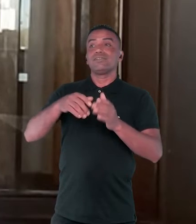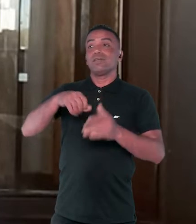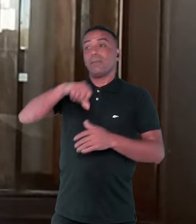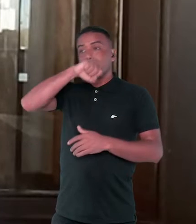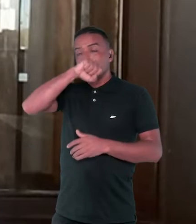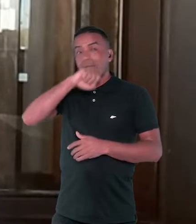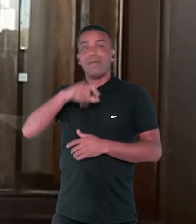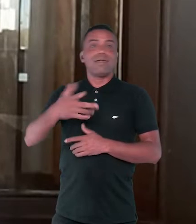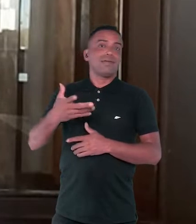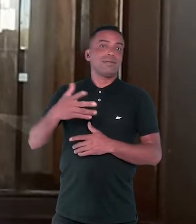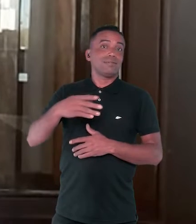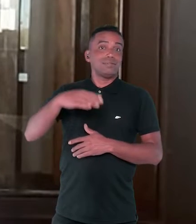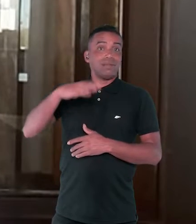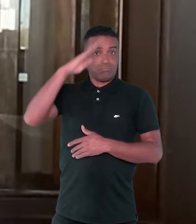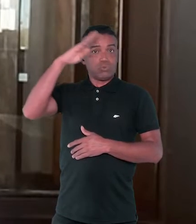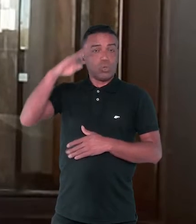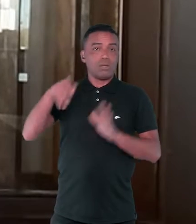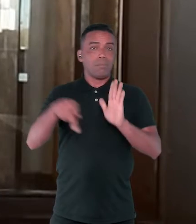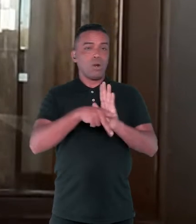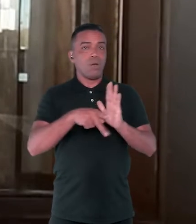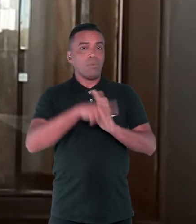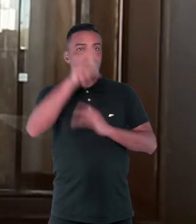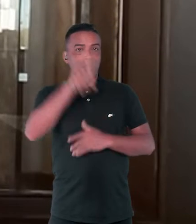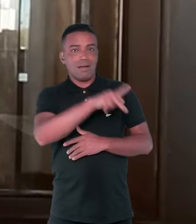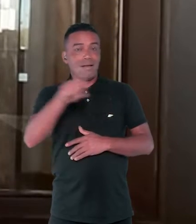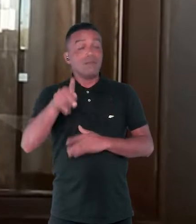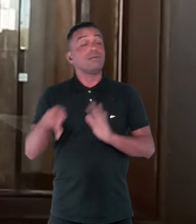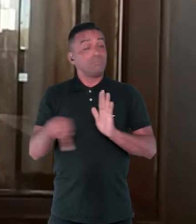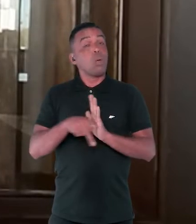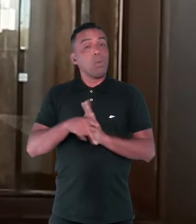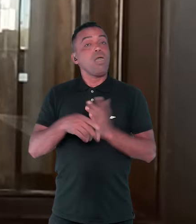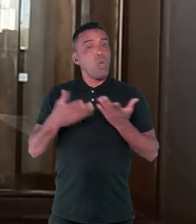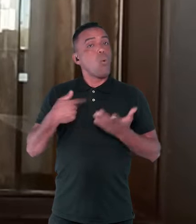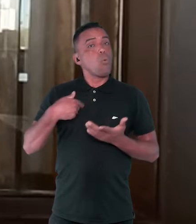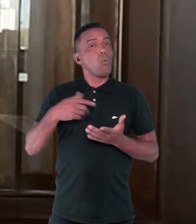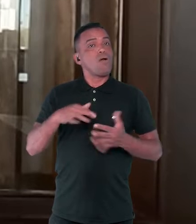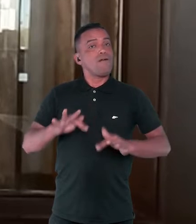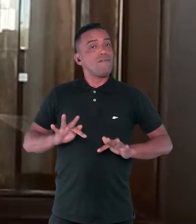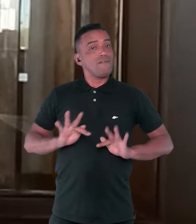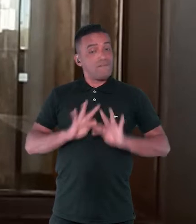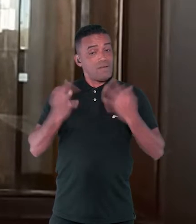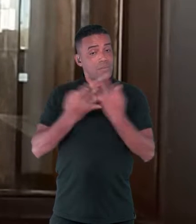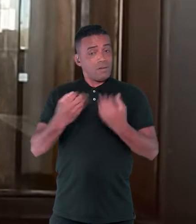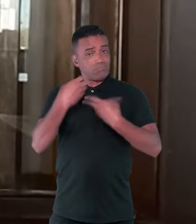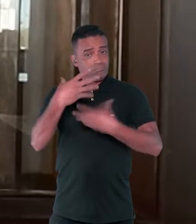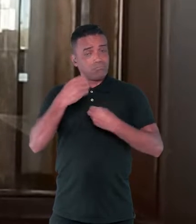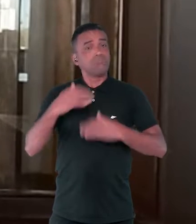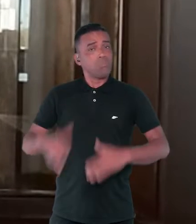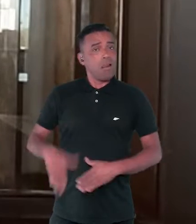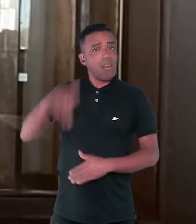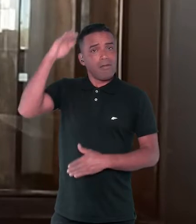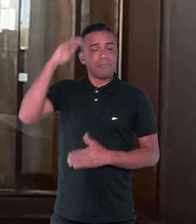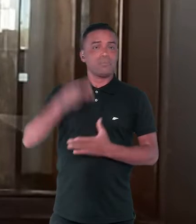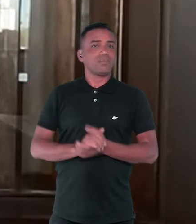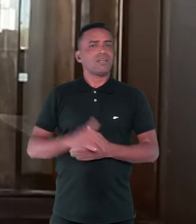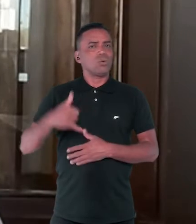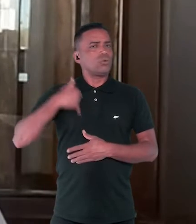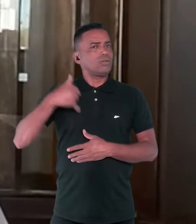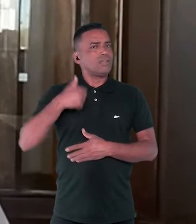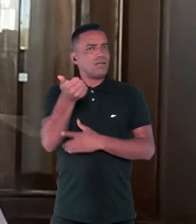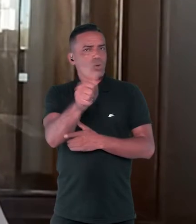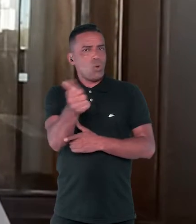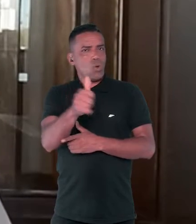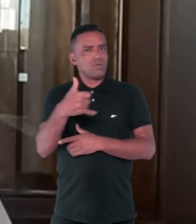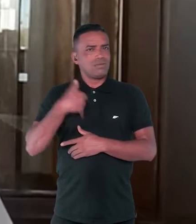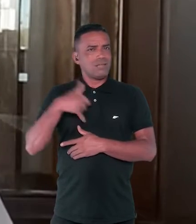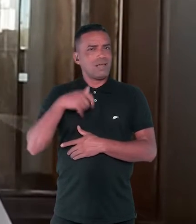padre, né, mas toma benção. Eu sou dessa geração. Aí, com 11 anos, um fazendeiro, em